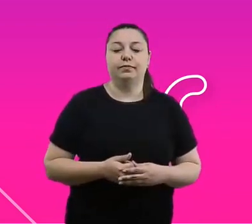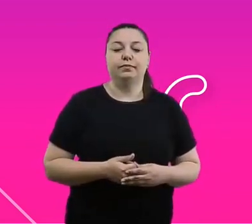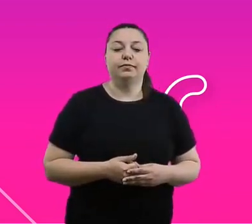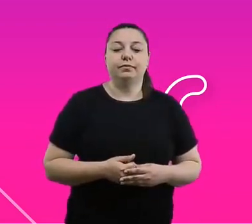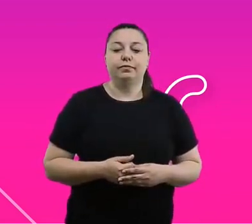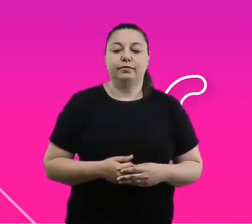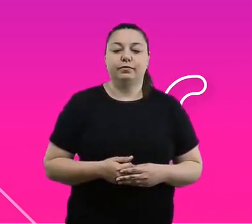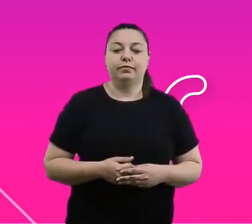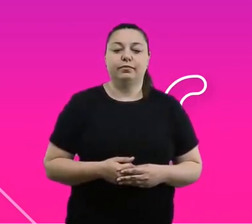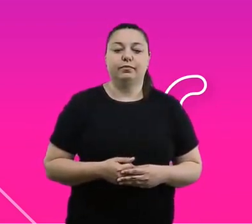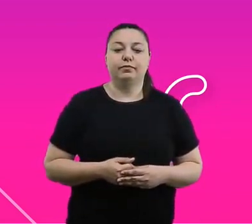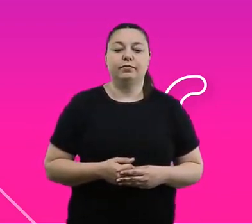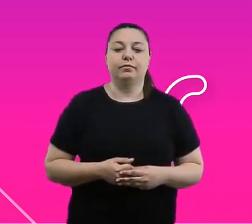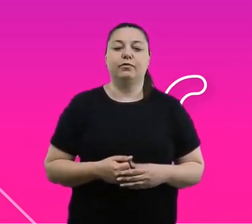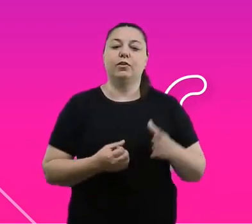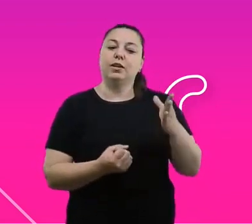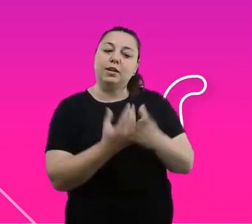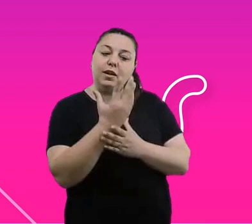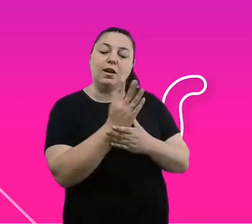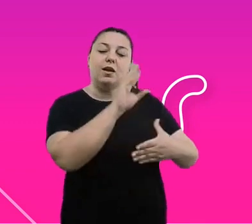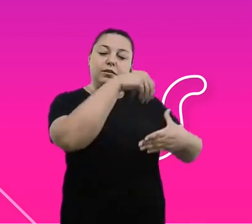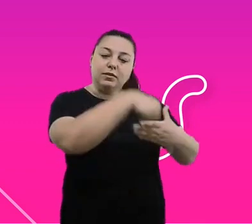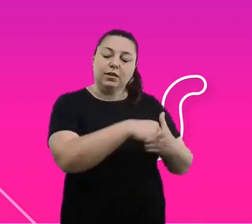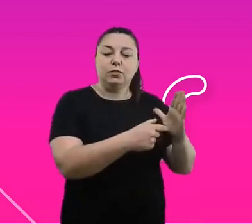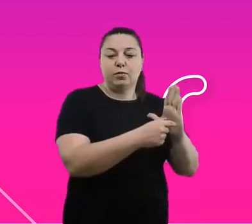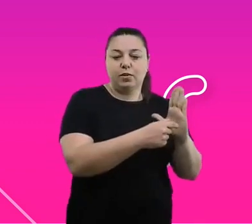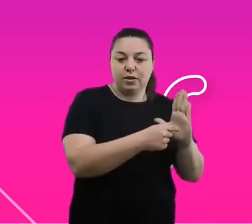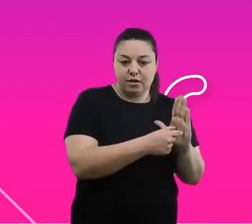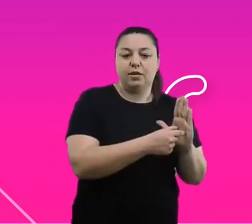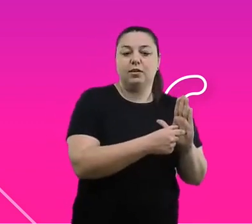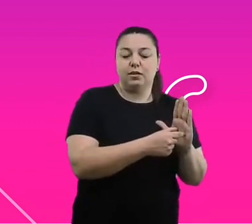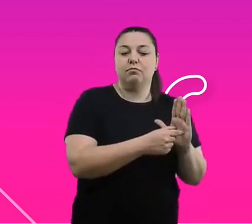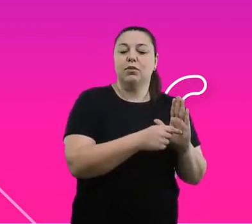Miro, e ele partiu de um diagnóstico